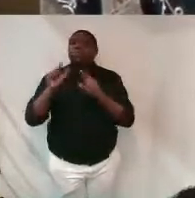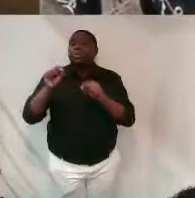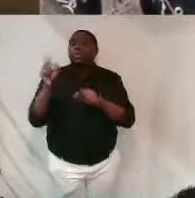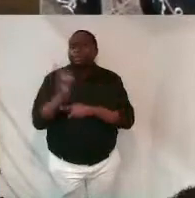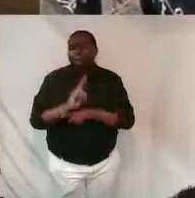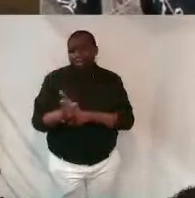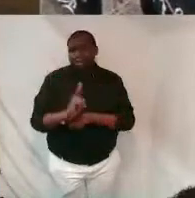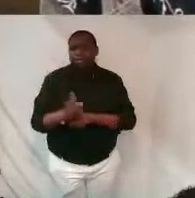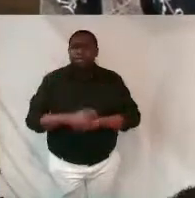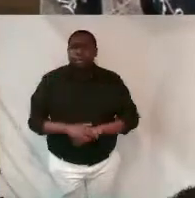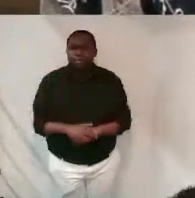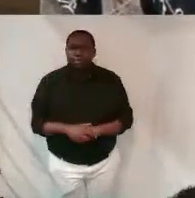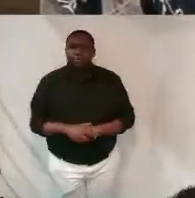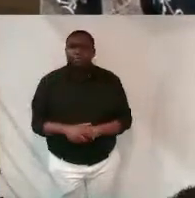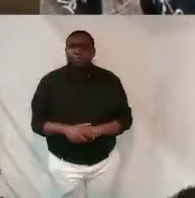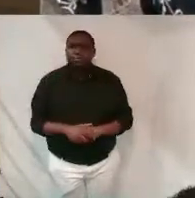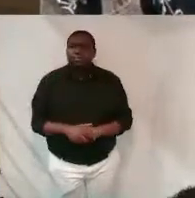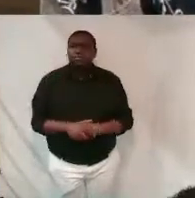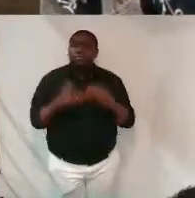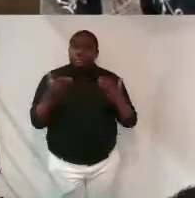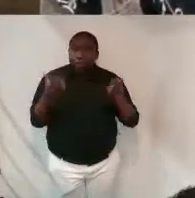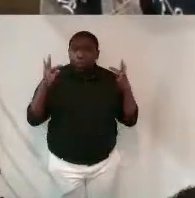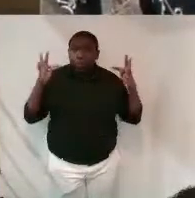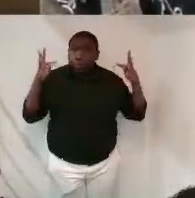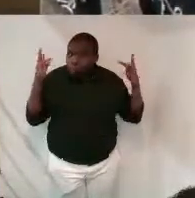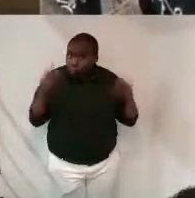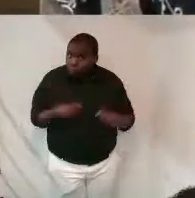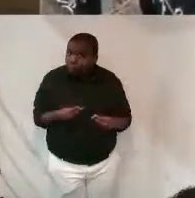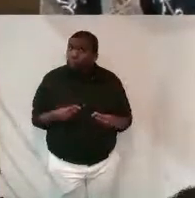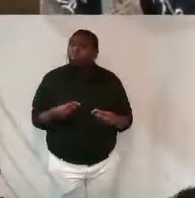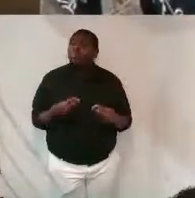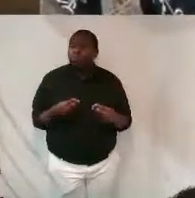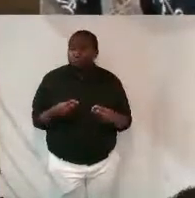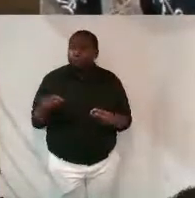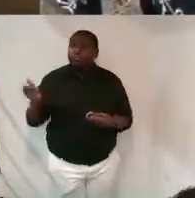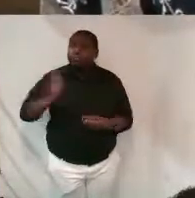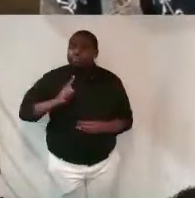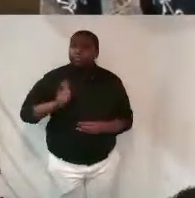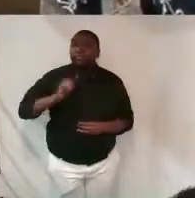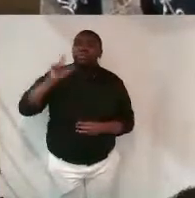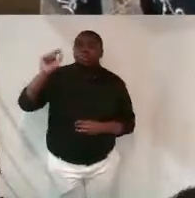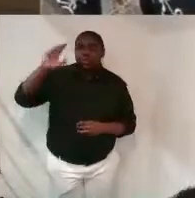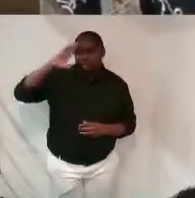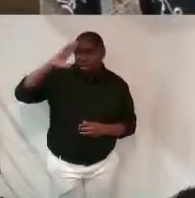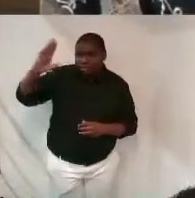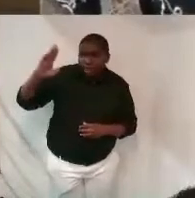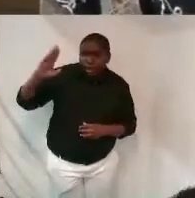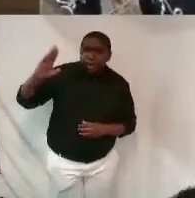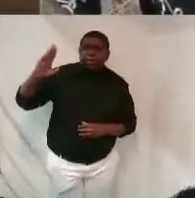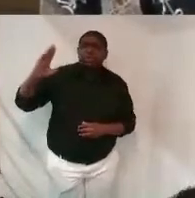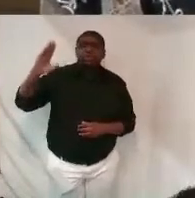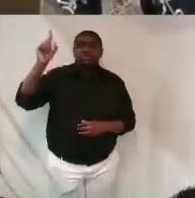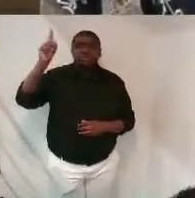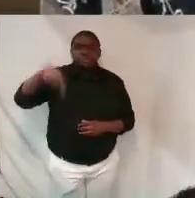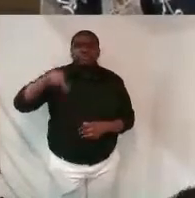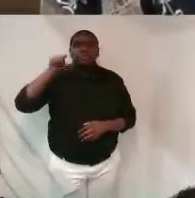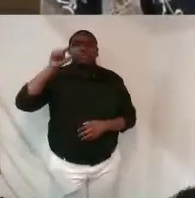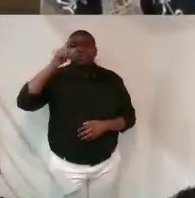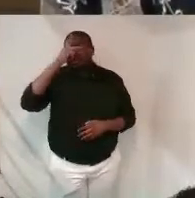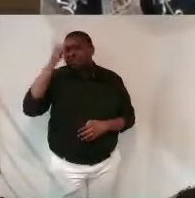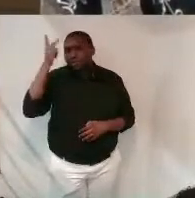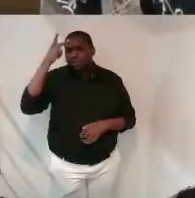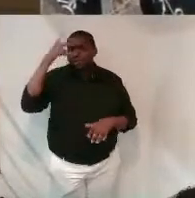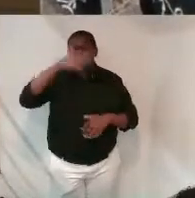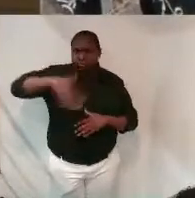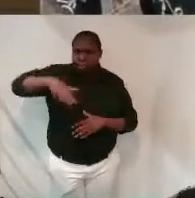fiscalização. Para isso tudo, a grande justificativa, sobretudo dos titulares dos serviços